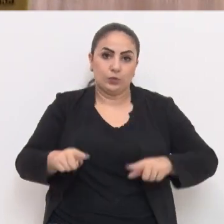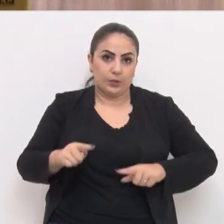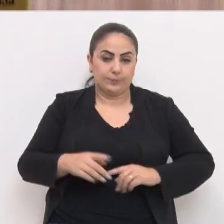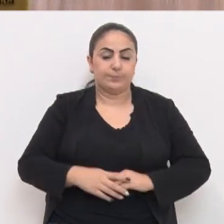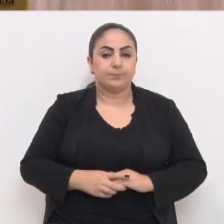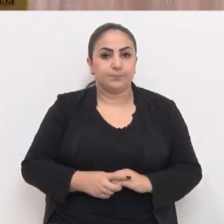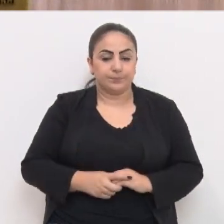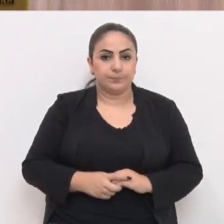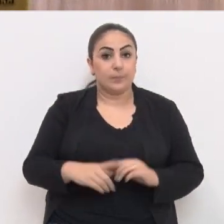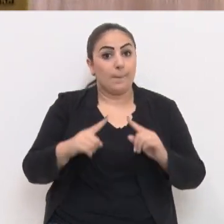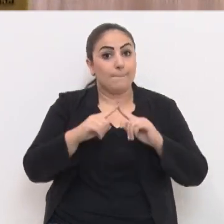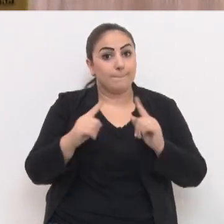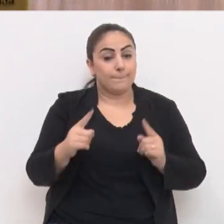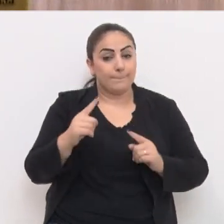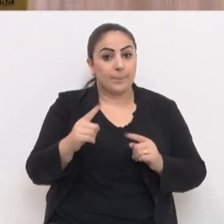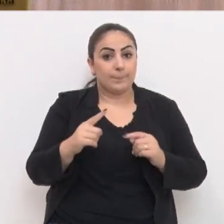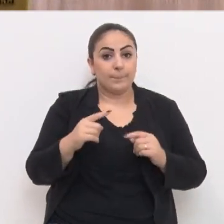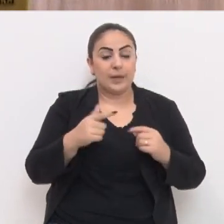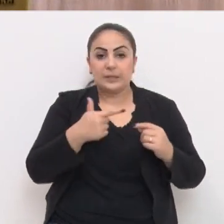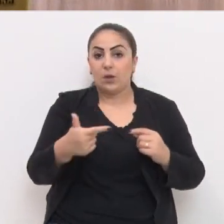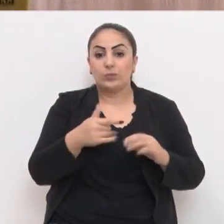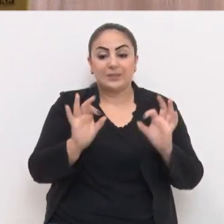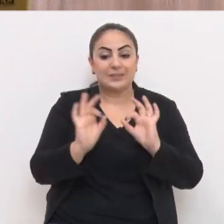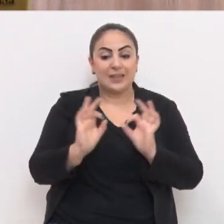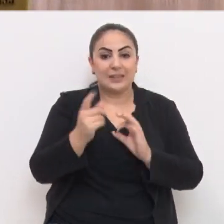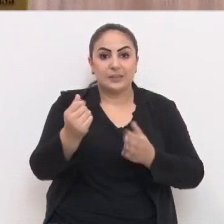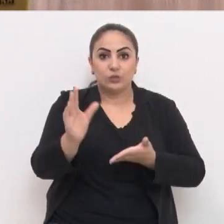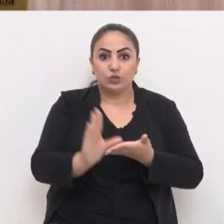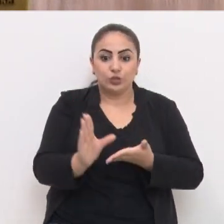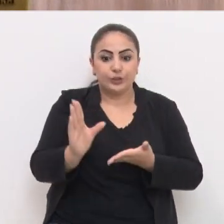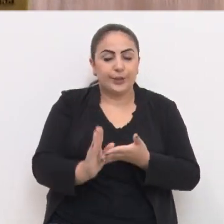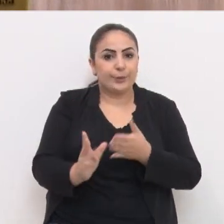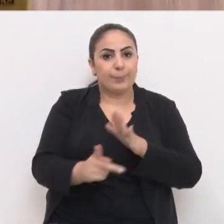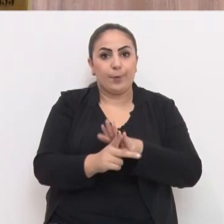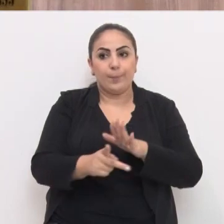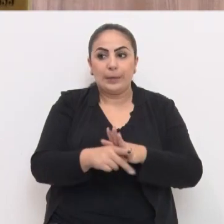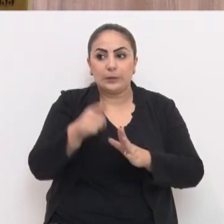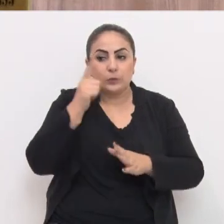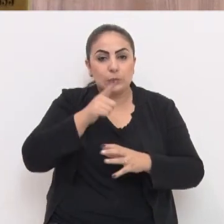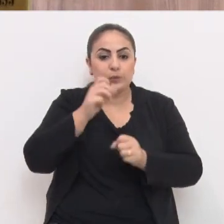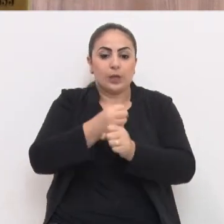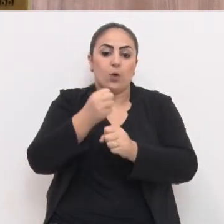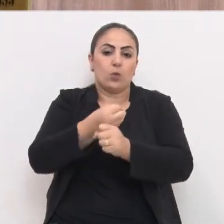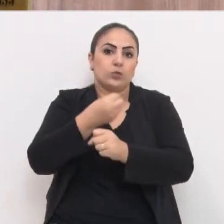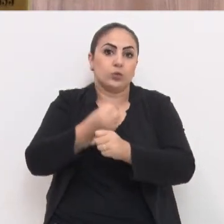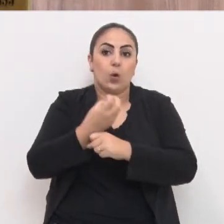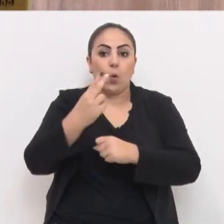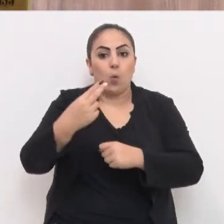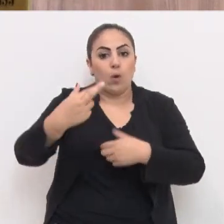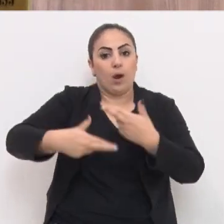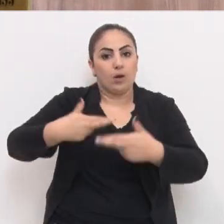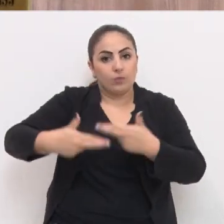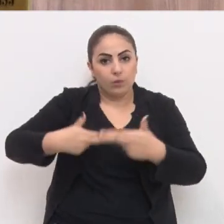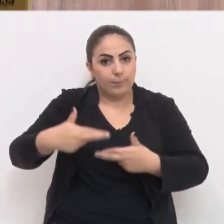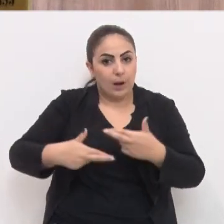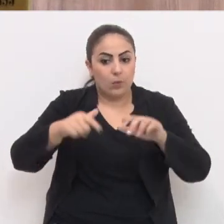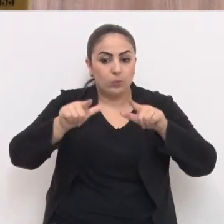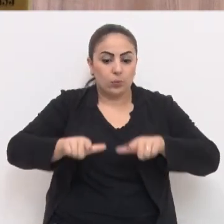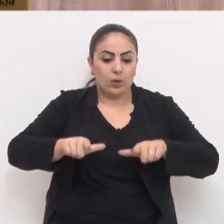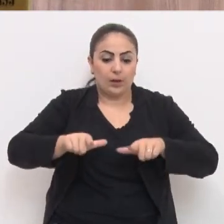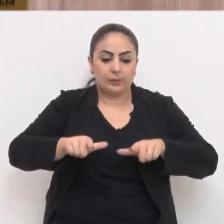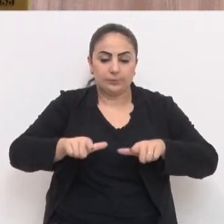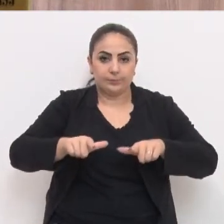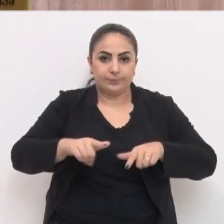dos funcionários. Mas não tem recursos, não tem gordura para a gente construir ou